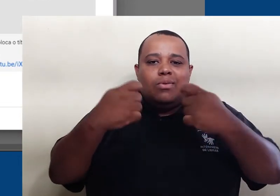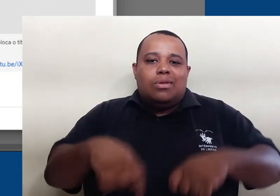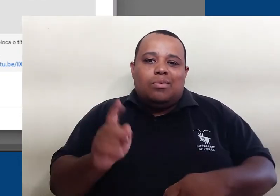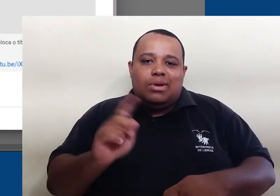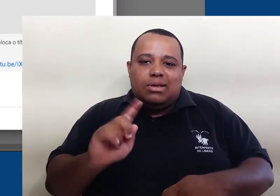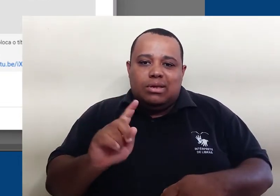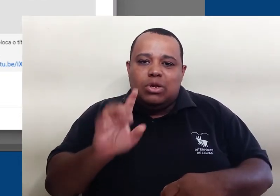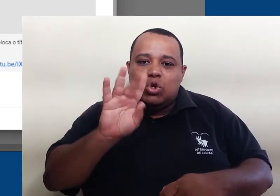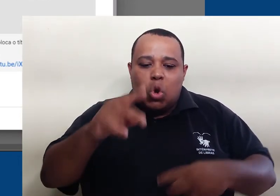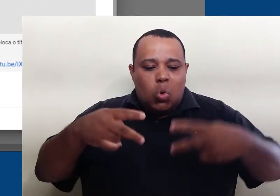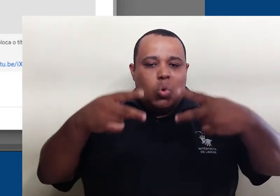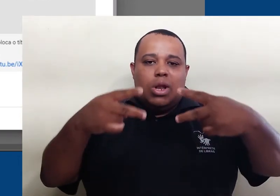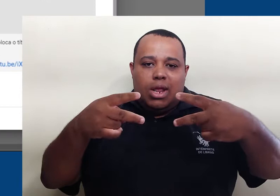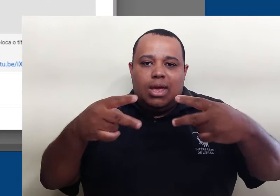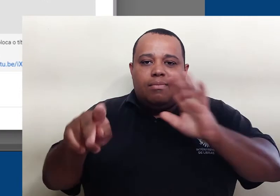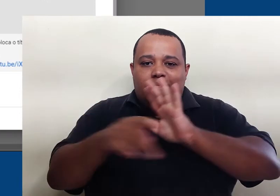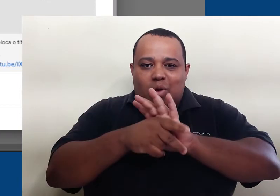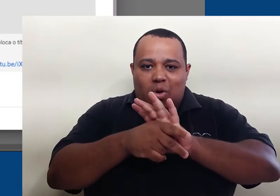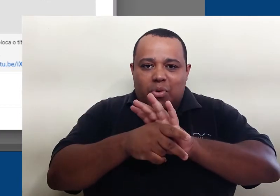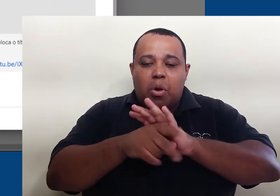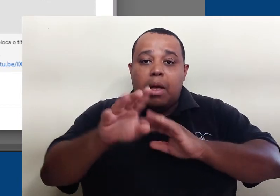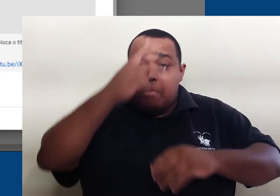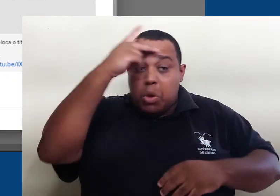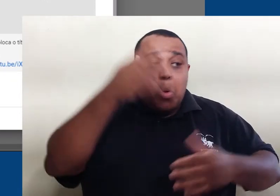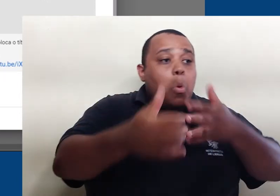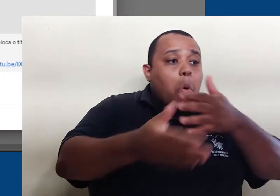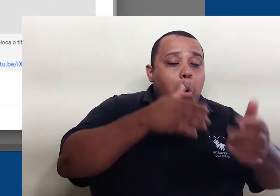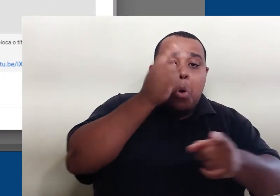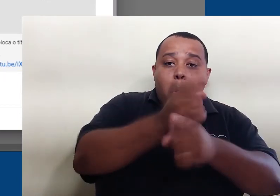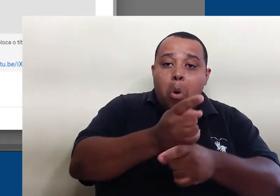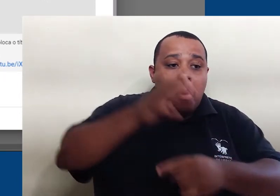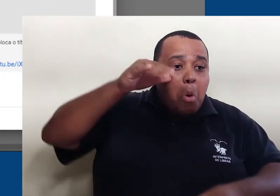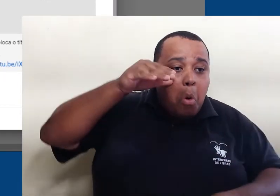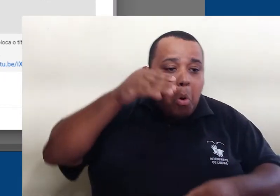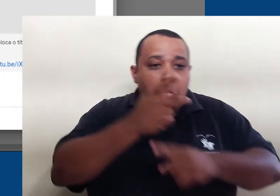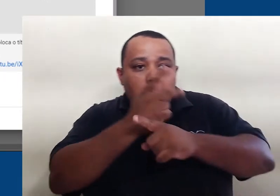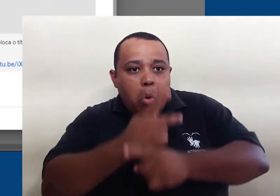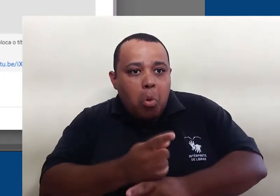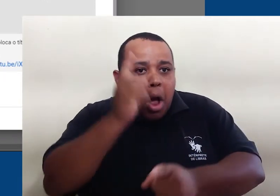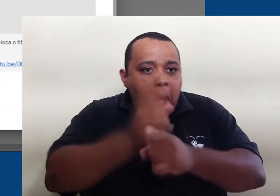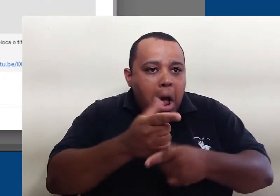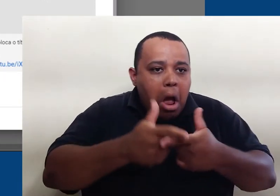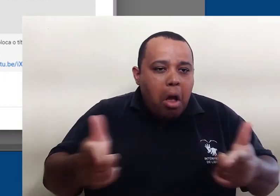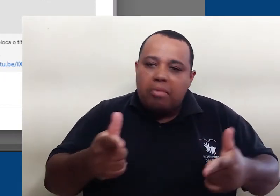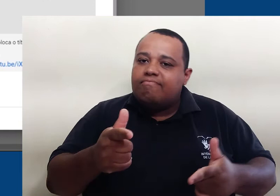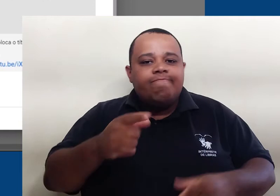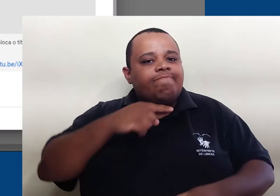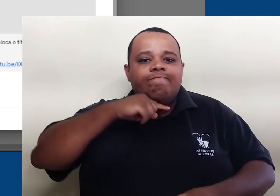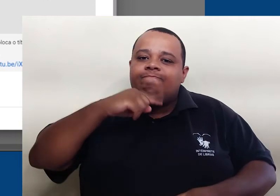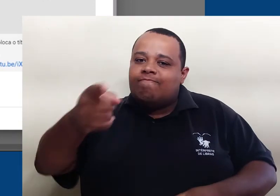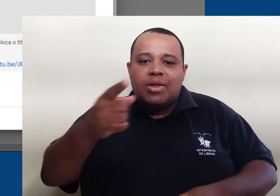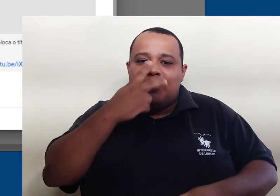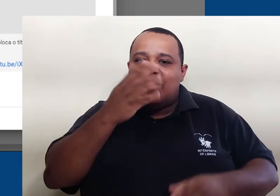vídeos para eles conseguirem ver como seria no privado. Você pode simplesmente pegar esse link, compartilhar no grupo ou no Moodle ou por e-mail com seus alunos,